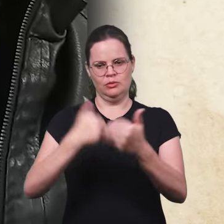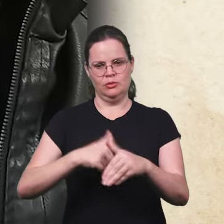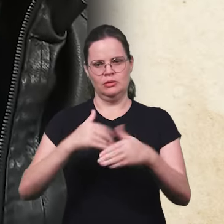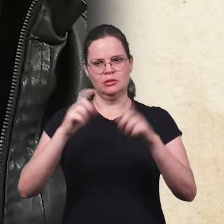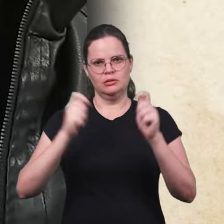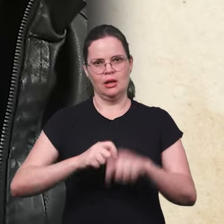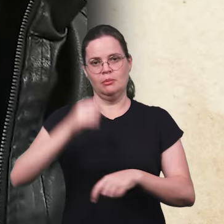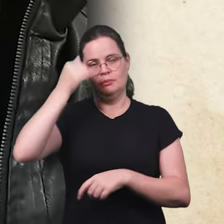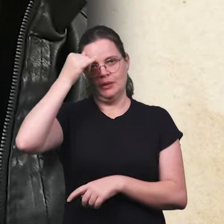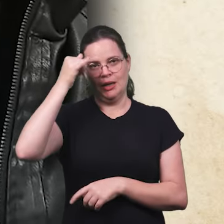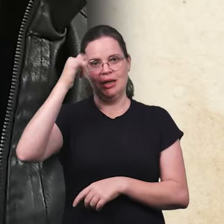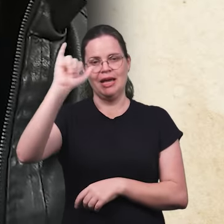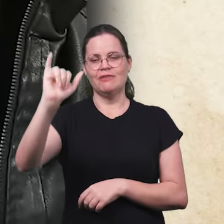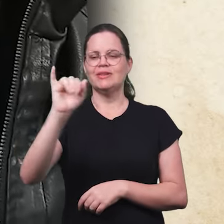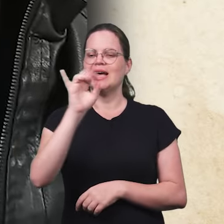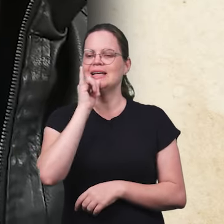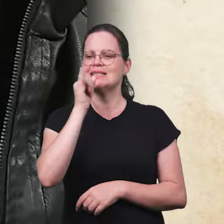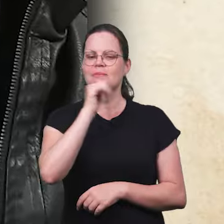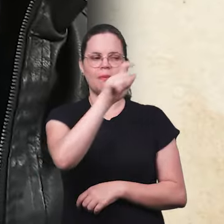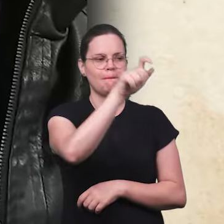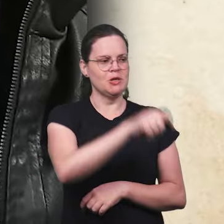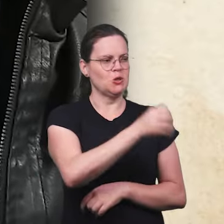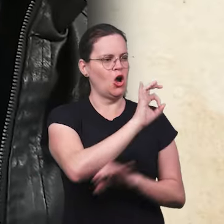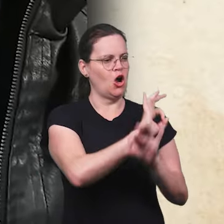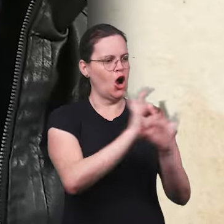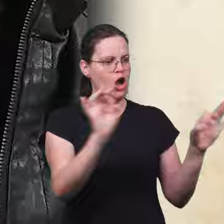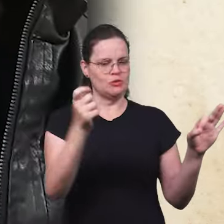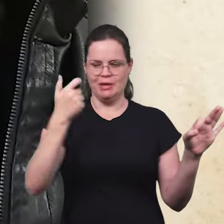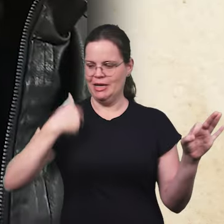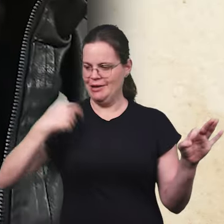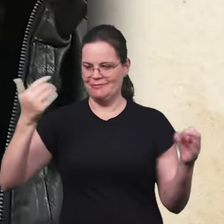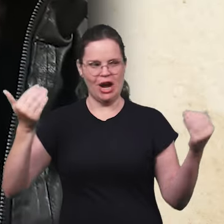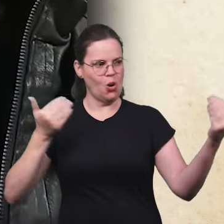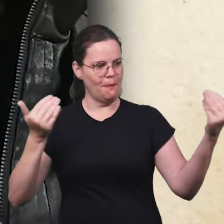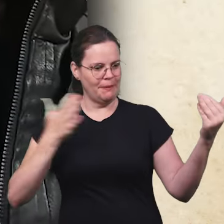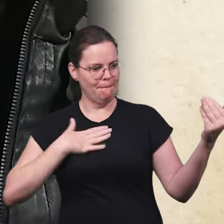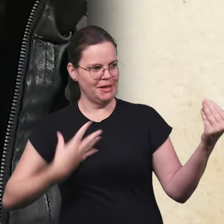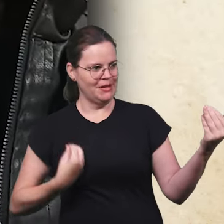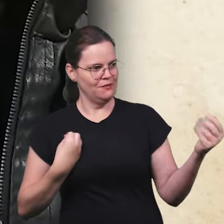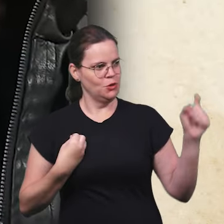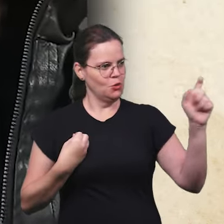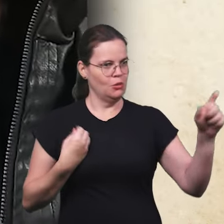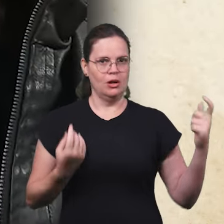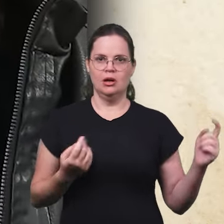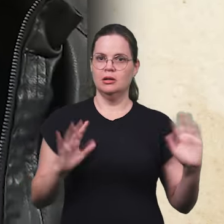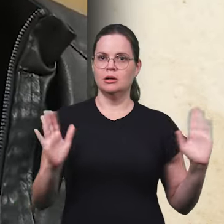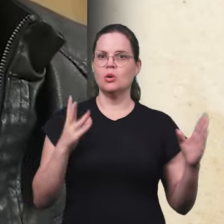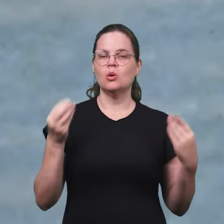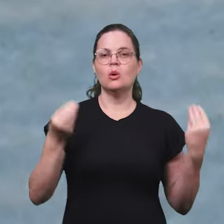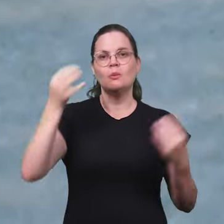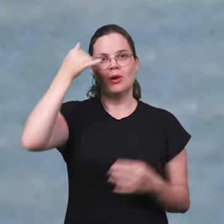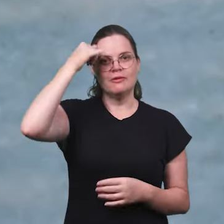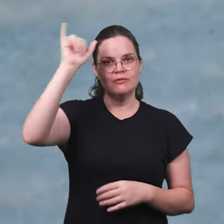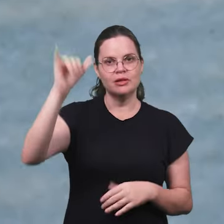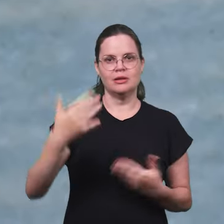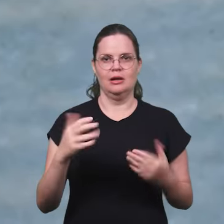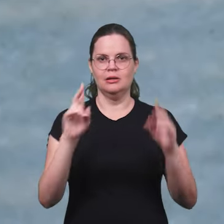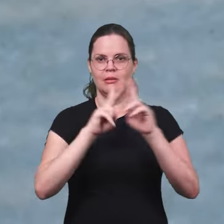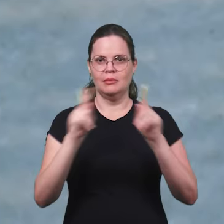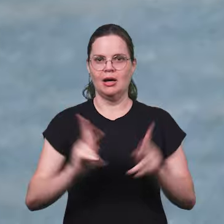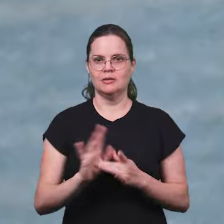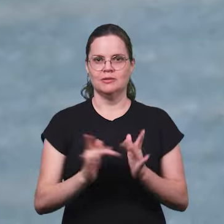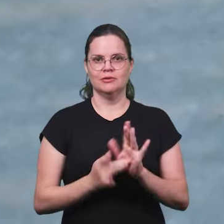os outros durante a preparação com foco no progresso? A paz do Senhor, irmãos. Obrigado, Felipe, por